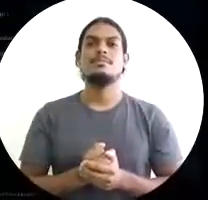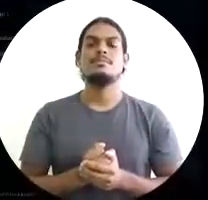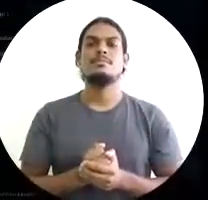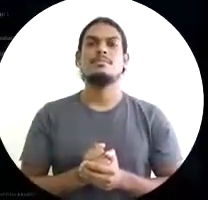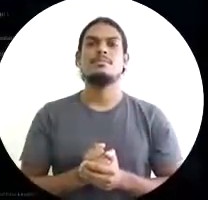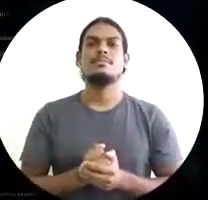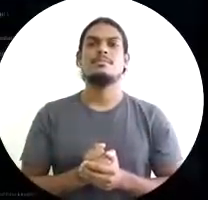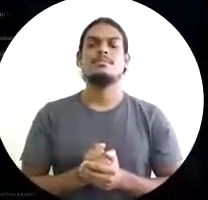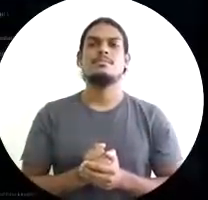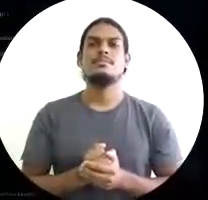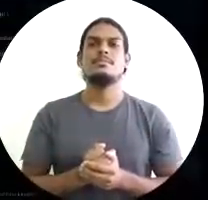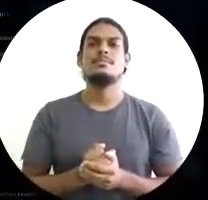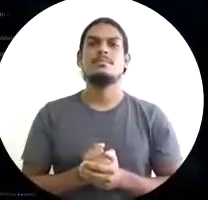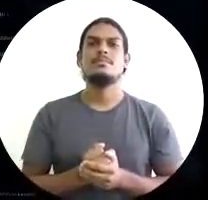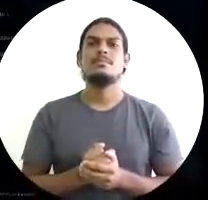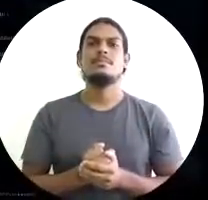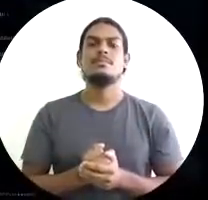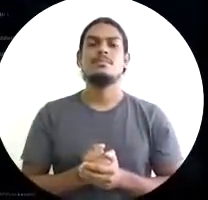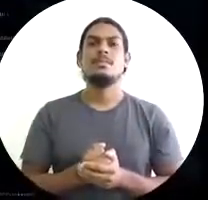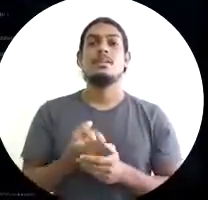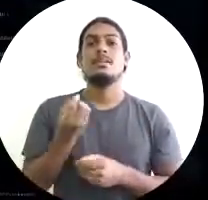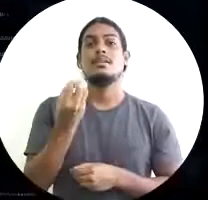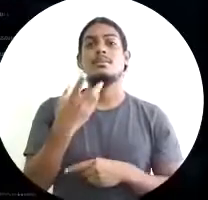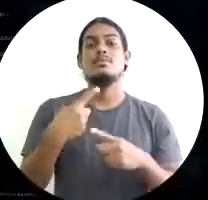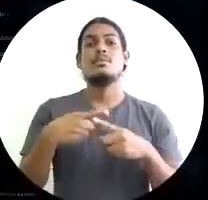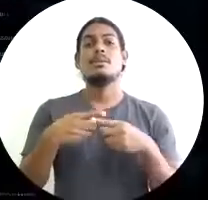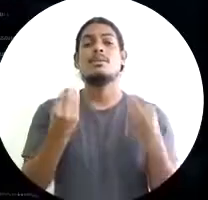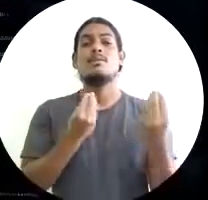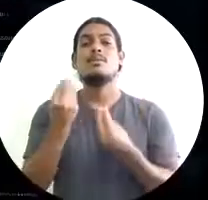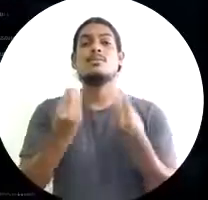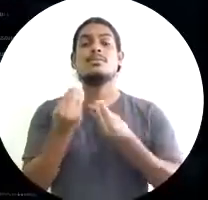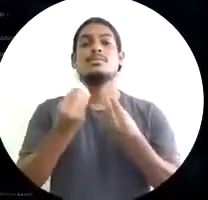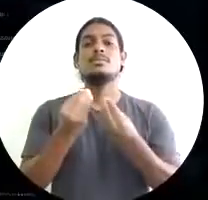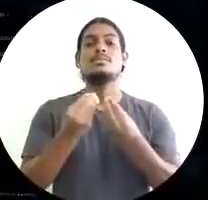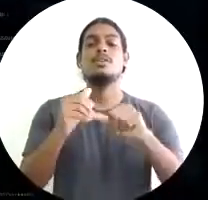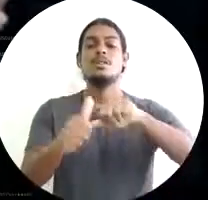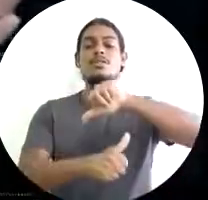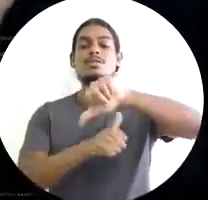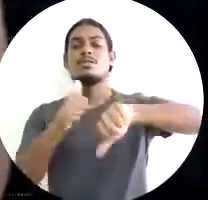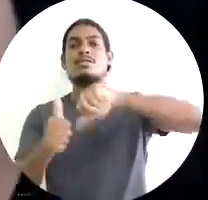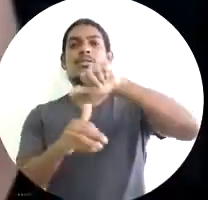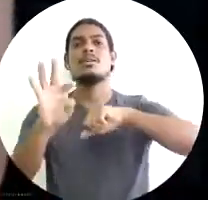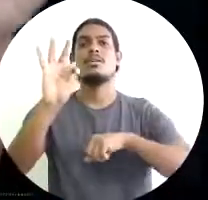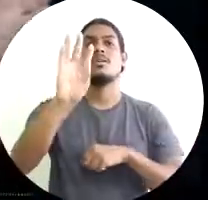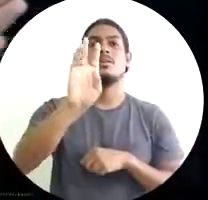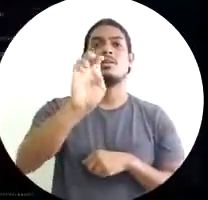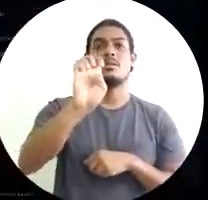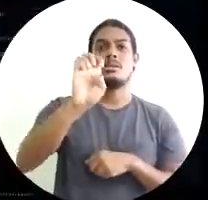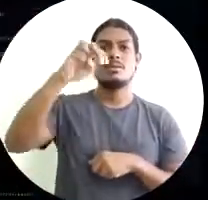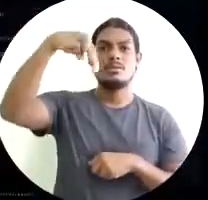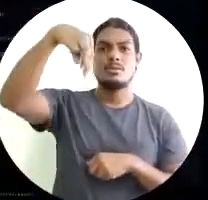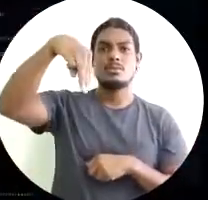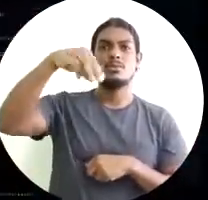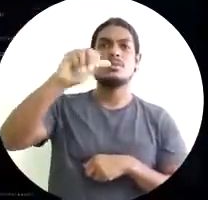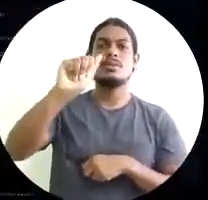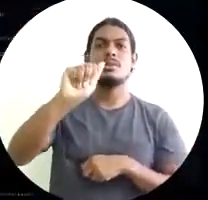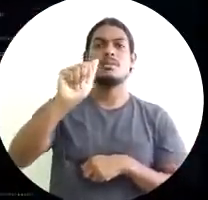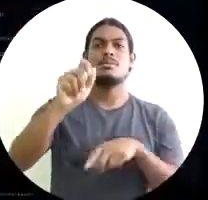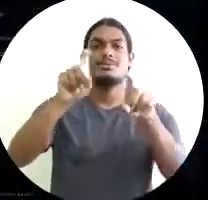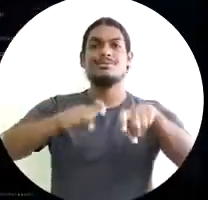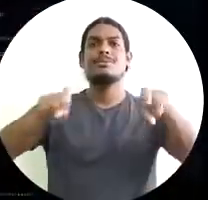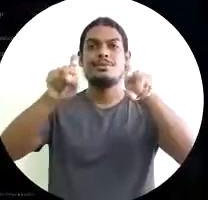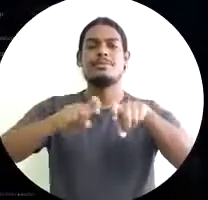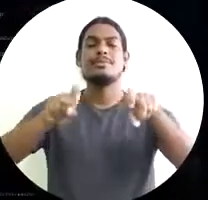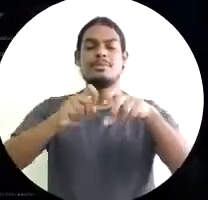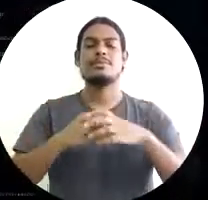daí é uma grande vantagem. É como se você trocasse de temas. Então, o HTML ele fica num arquivo, o CSS ele